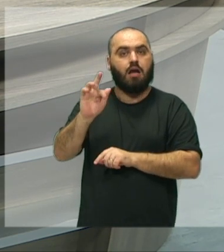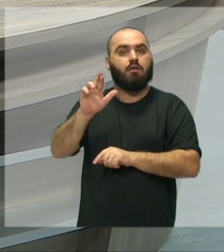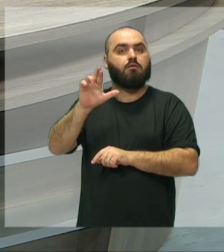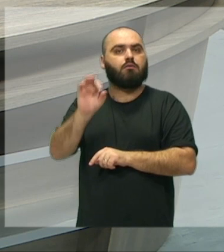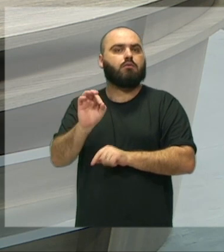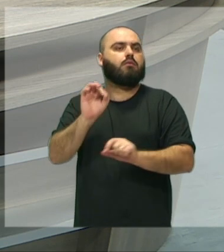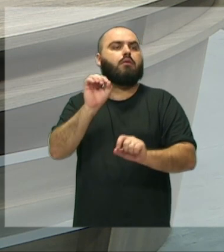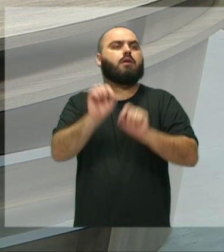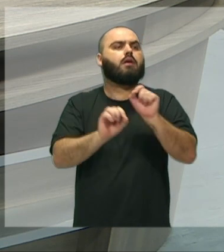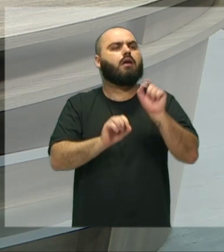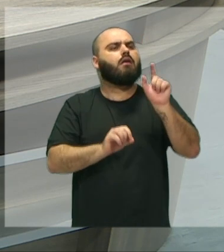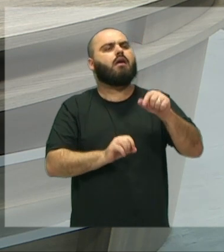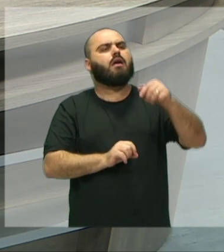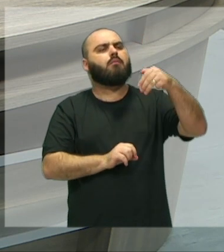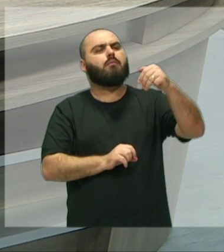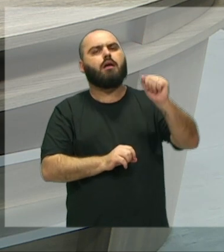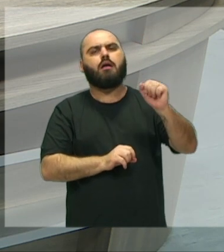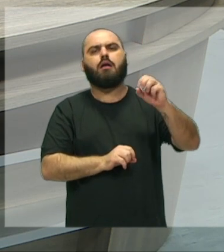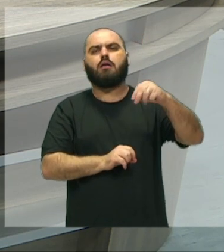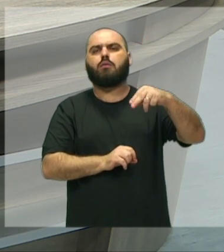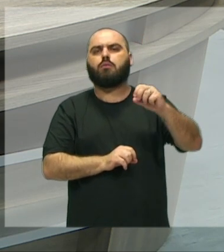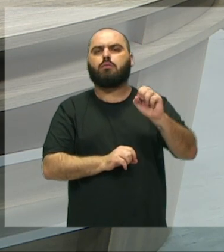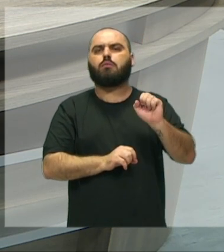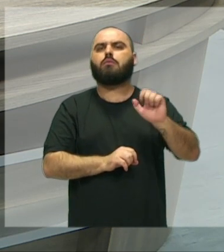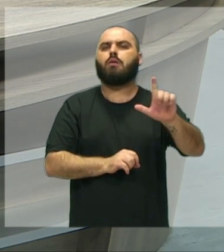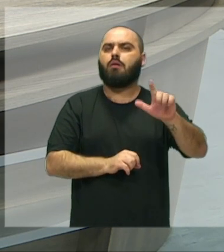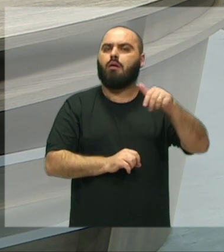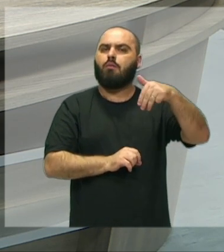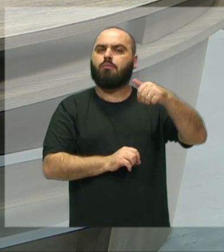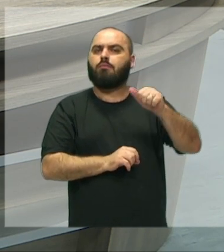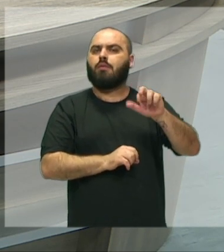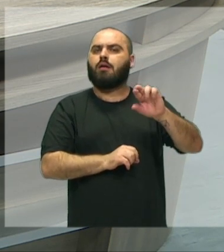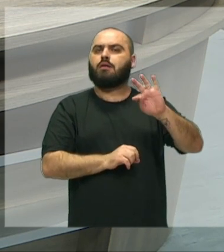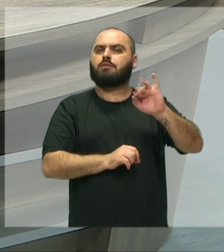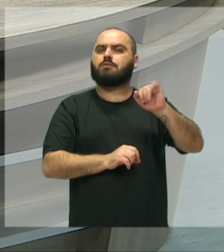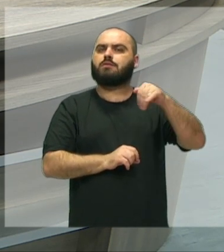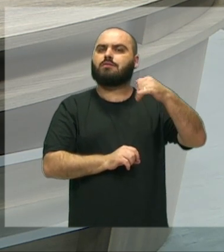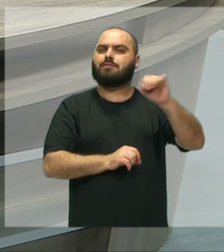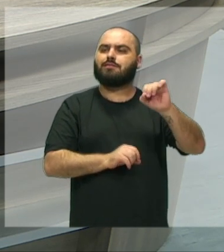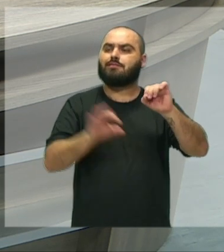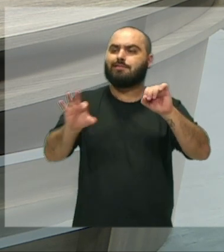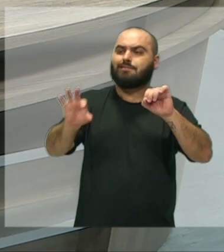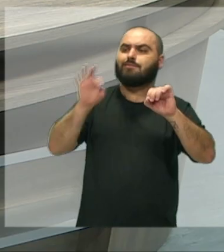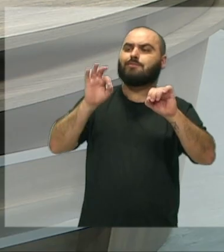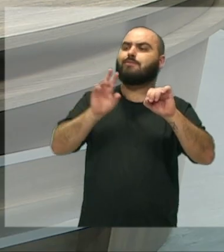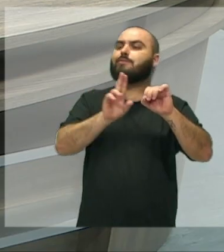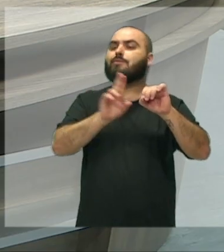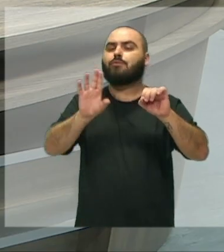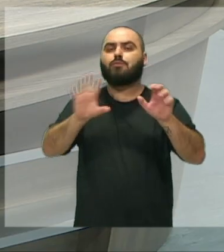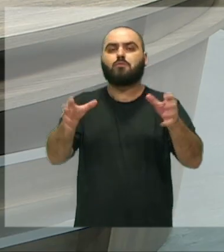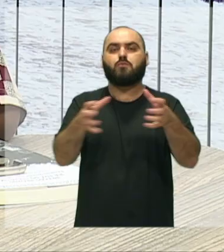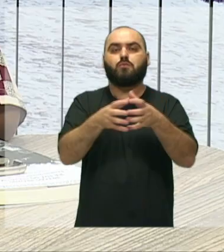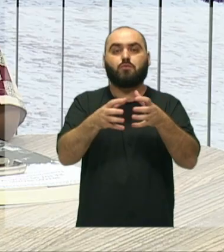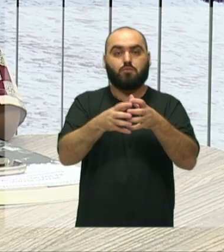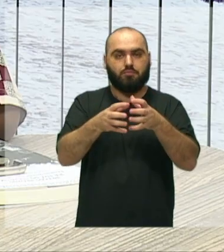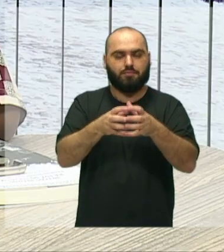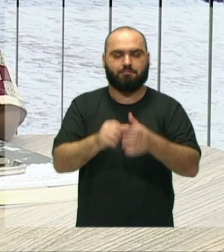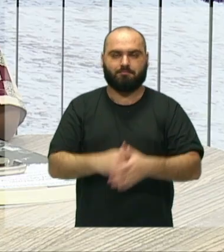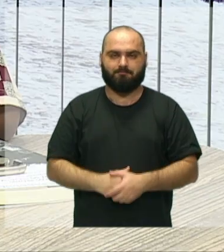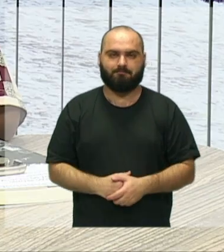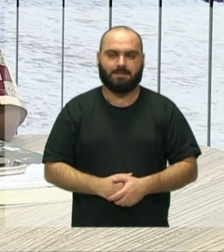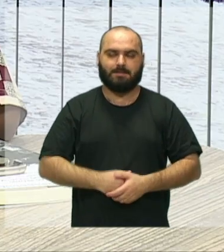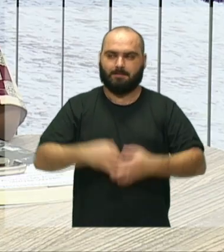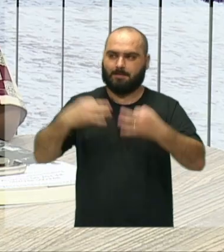quem foi Manuel Martins dos Passos, que dá nome ao Núcleo Afro? Então, o